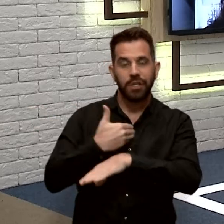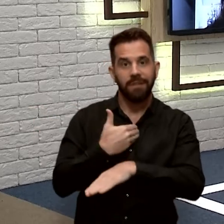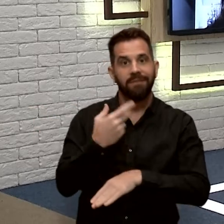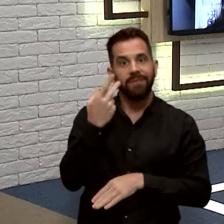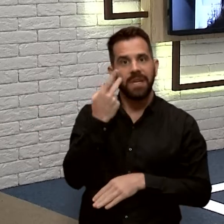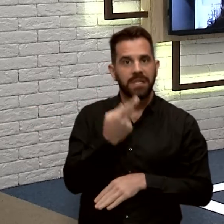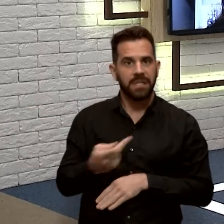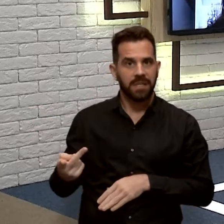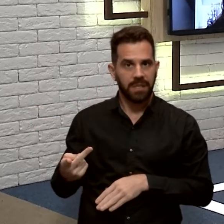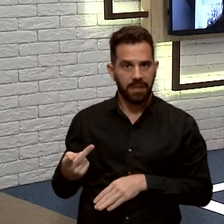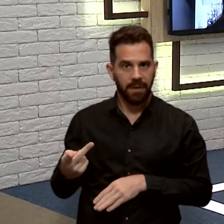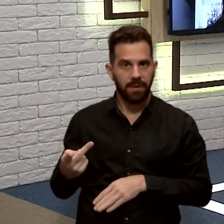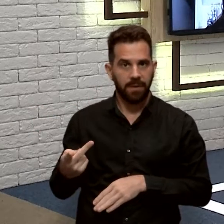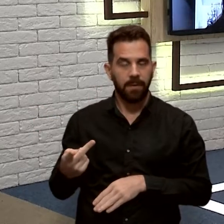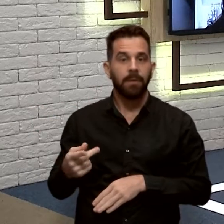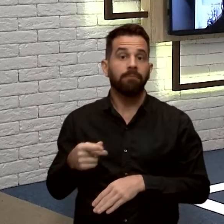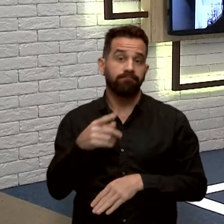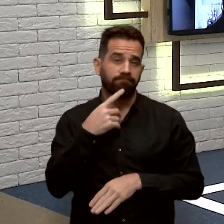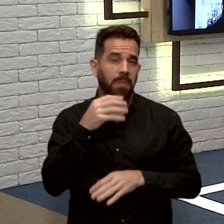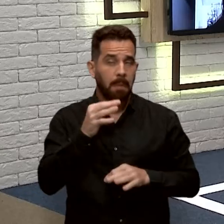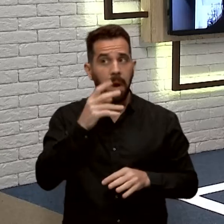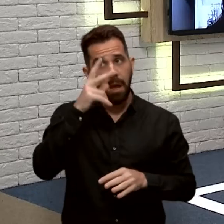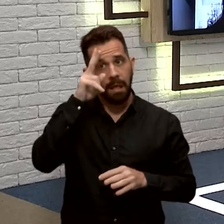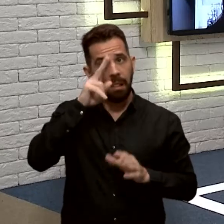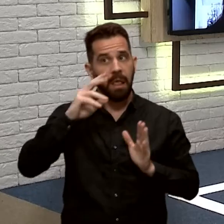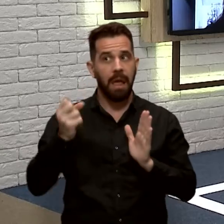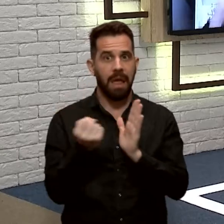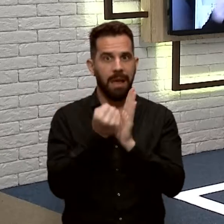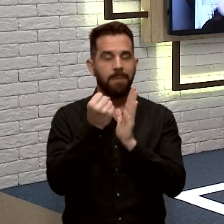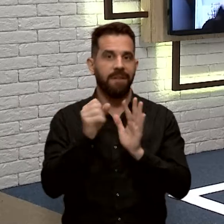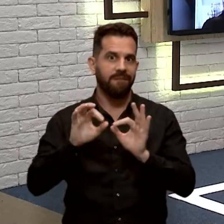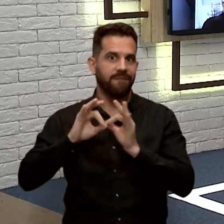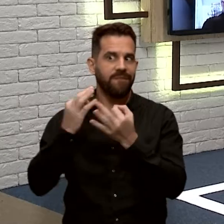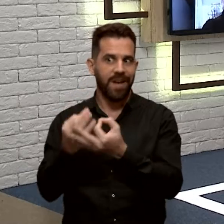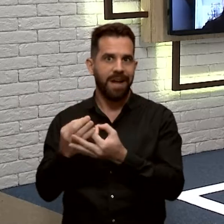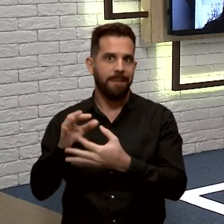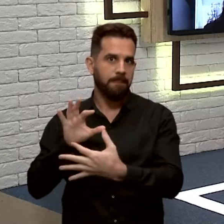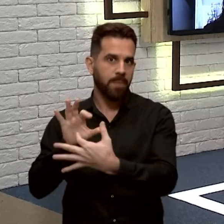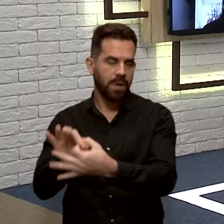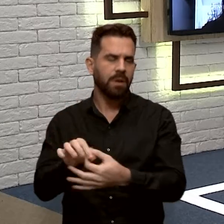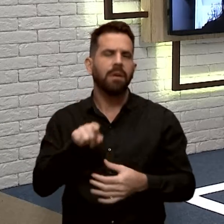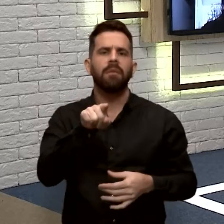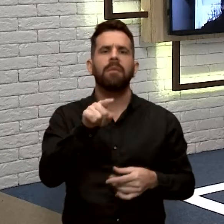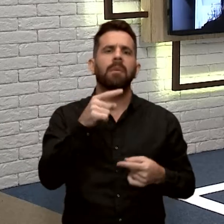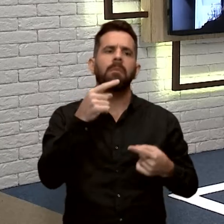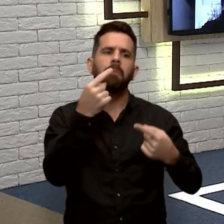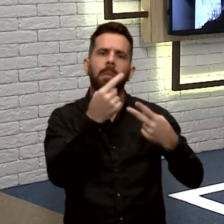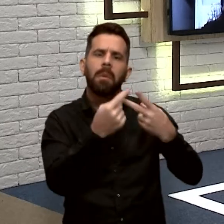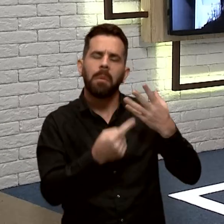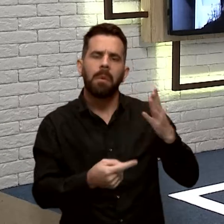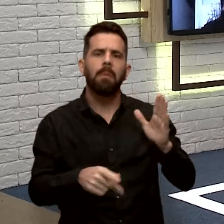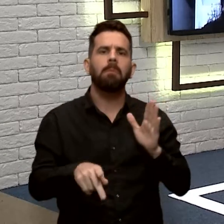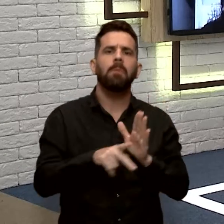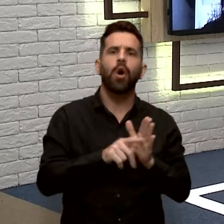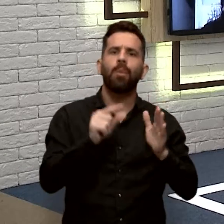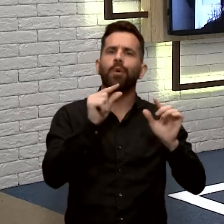família, senti muito presente também. O que mais que você destaca pra gente que está presente nas letras do pessoal lá do